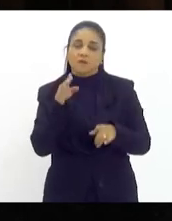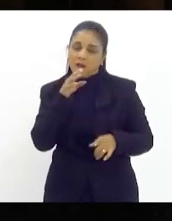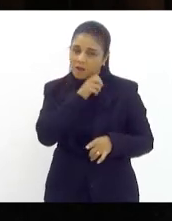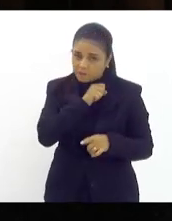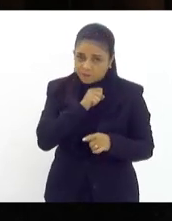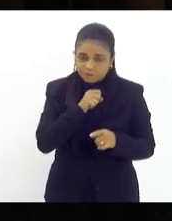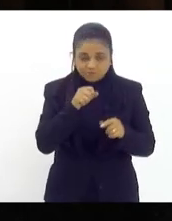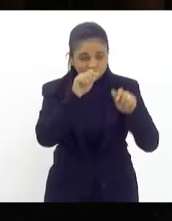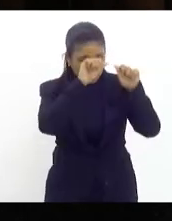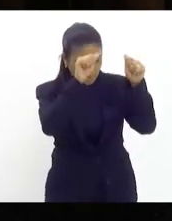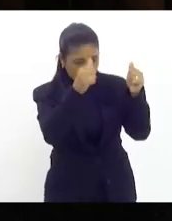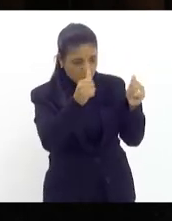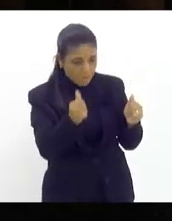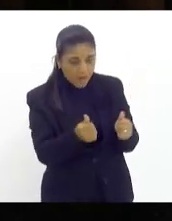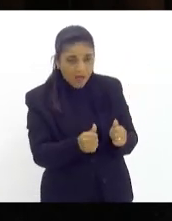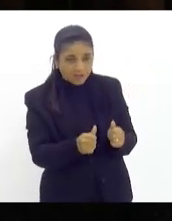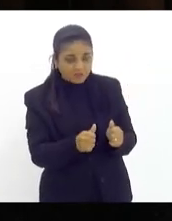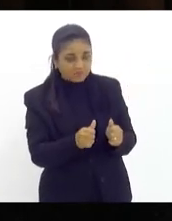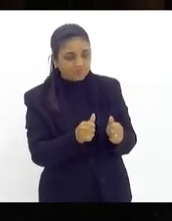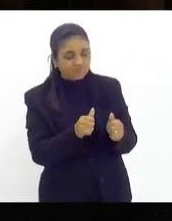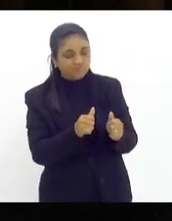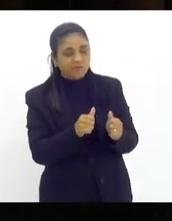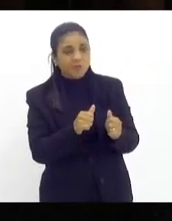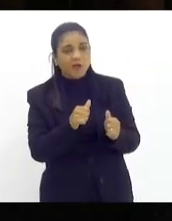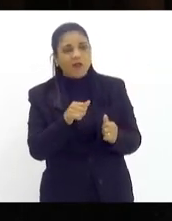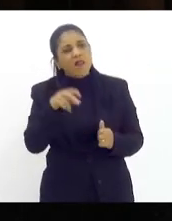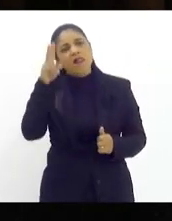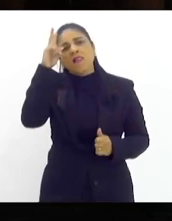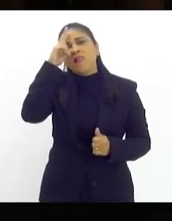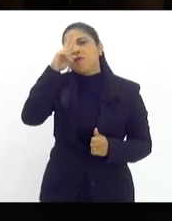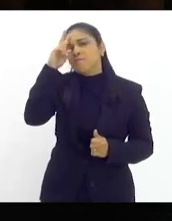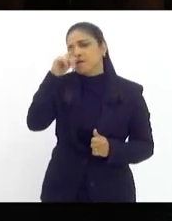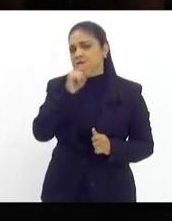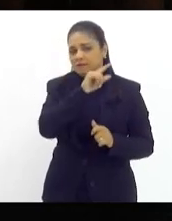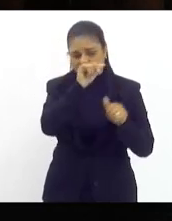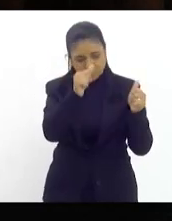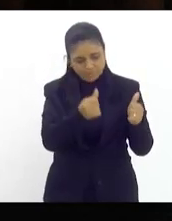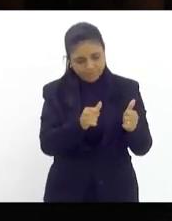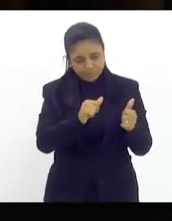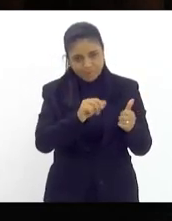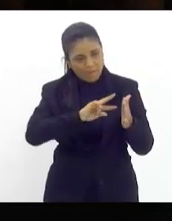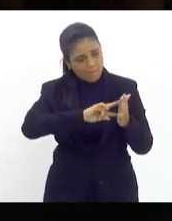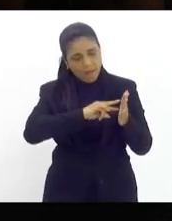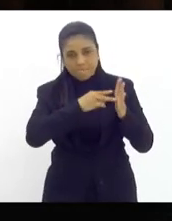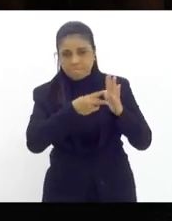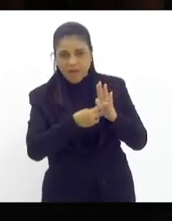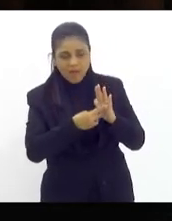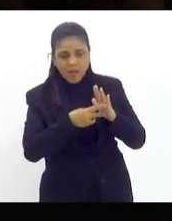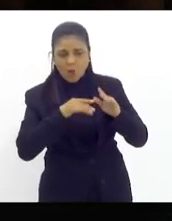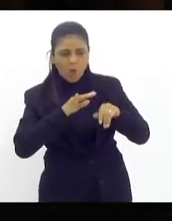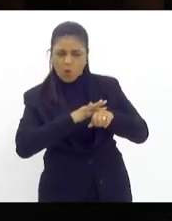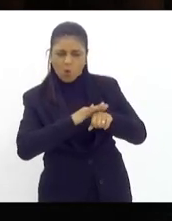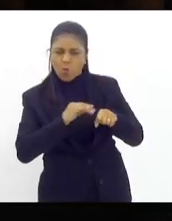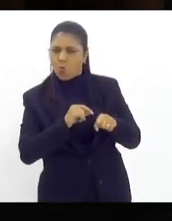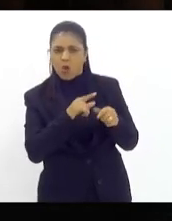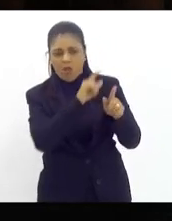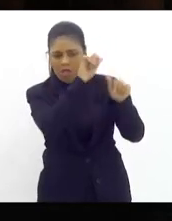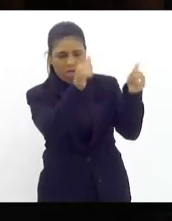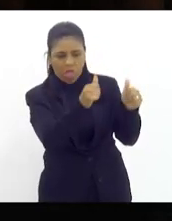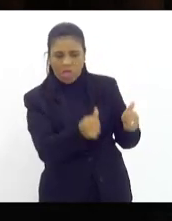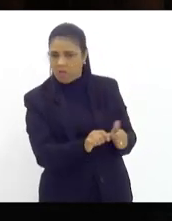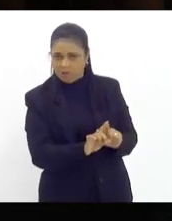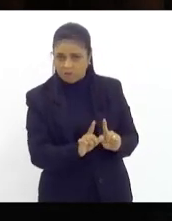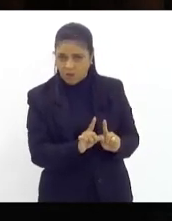é uma lembrança ela é um sinal ela em si ela não cura não é ela que faz o milagre não é nada disso